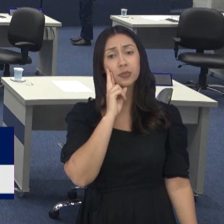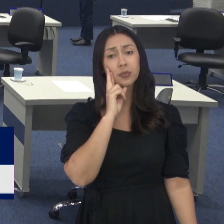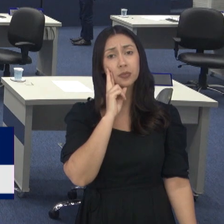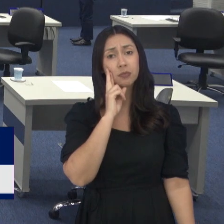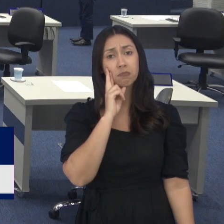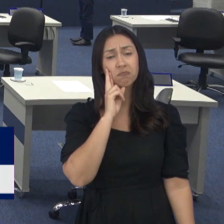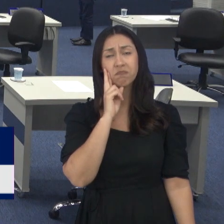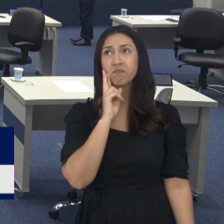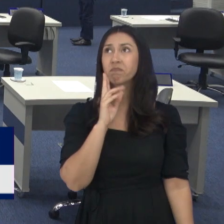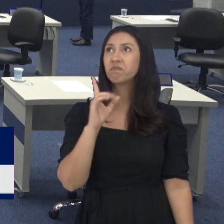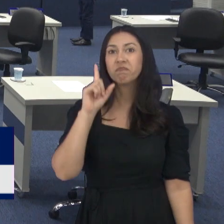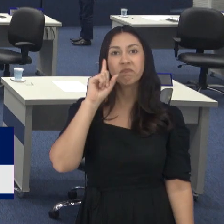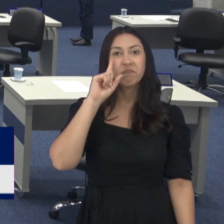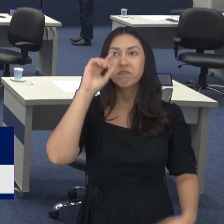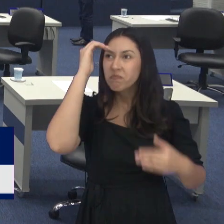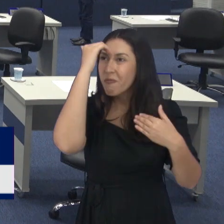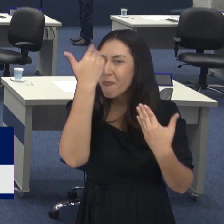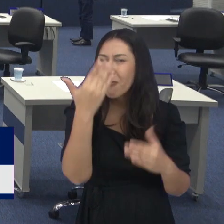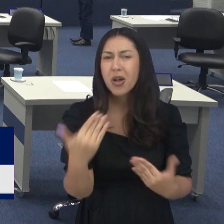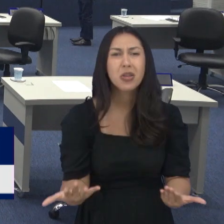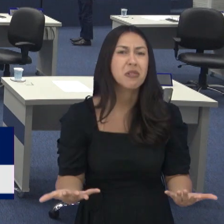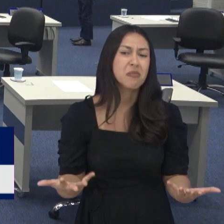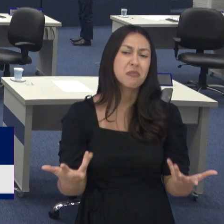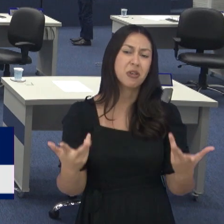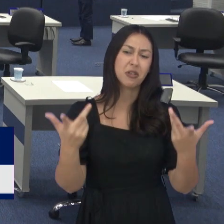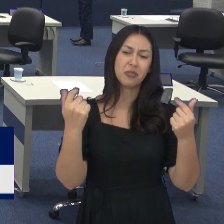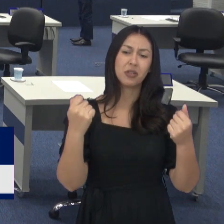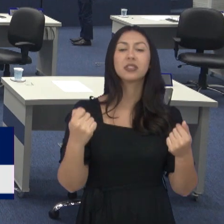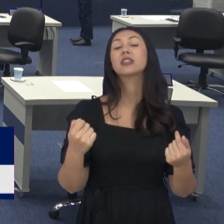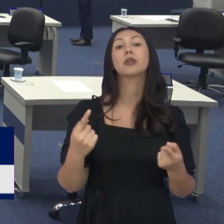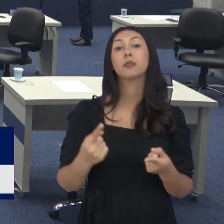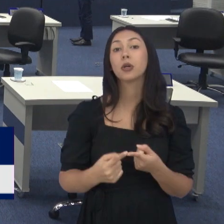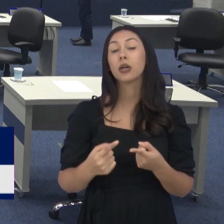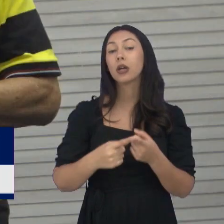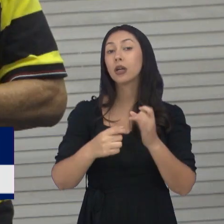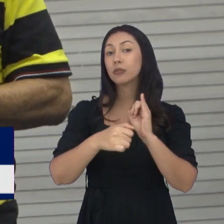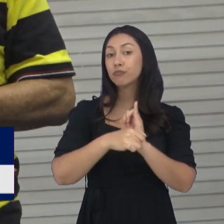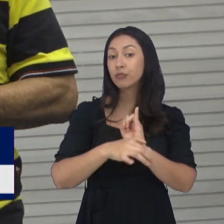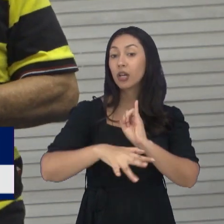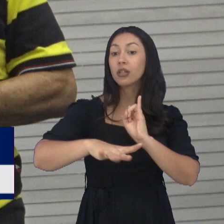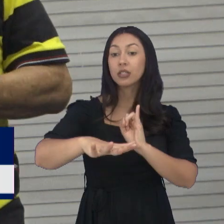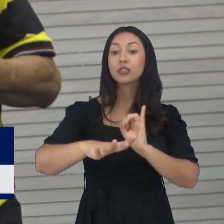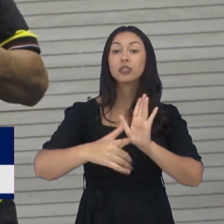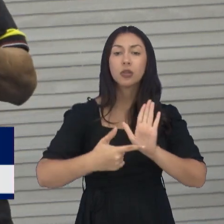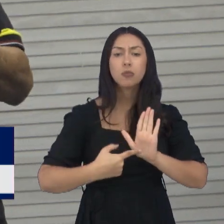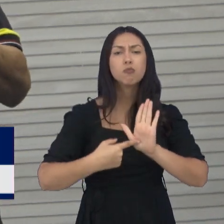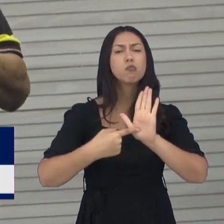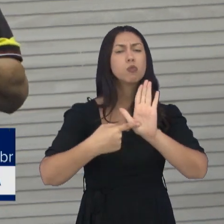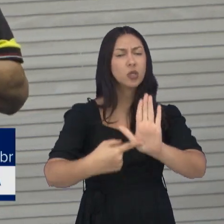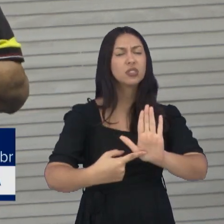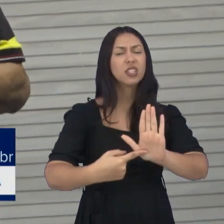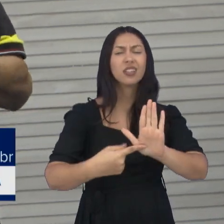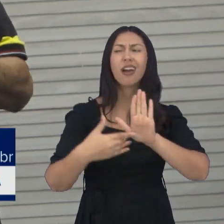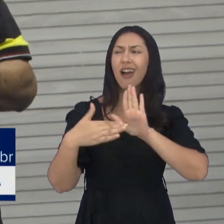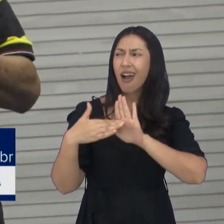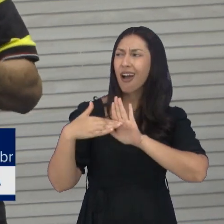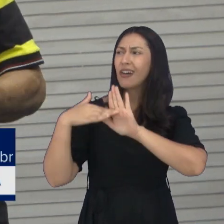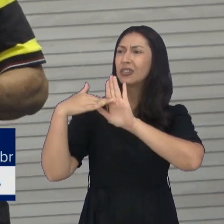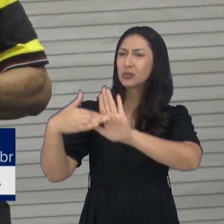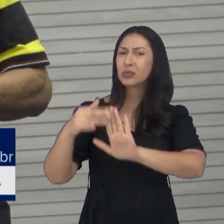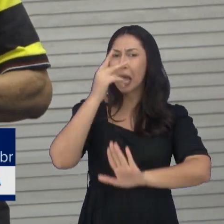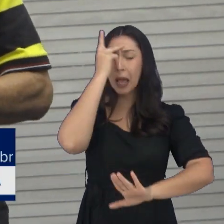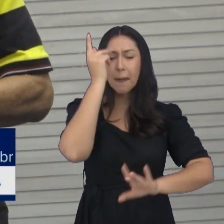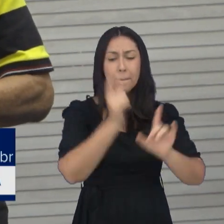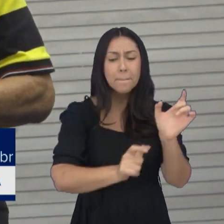por essa brilhante homenagem. Aliás, a Igreja da cidade tem mostrado o quanto ela ajuda as pessoas